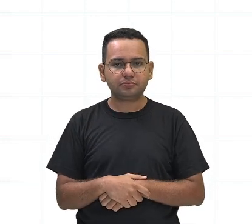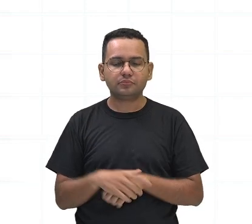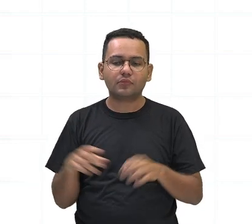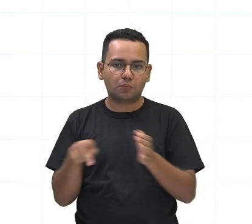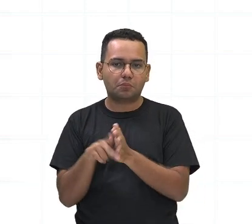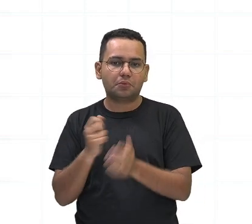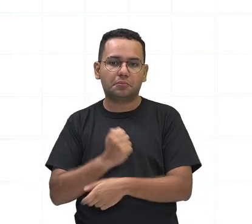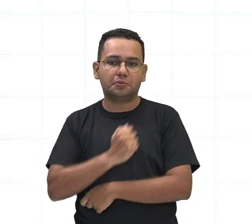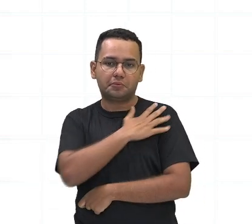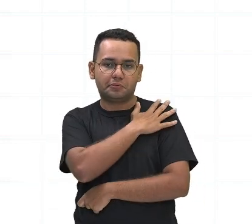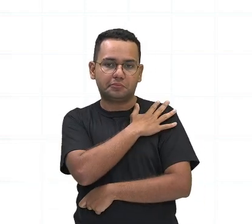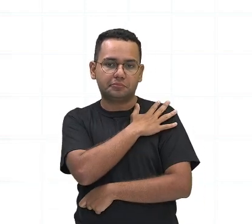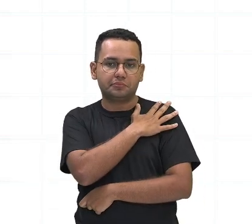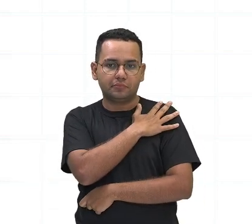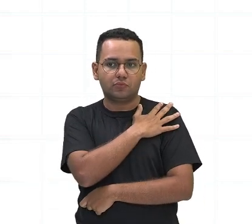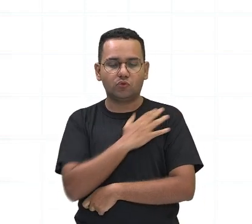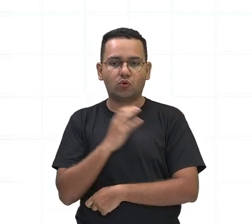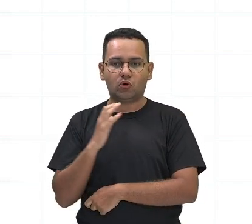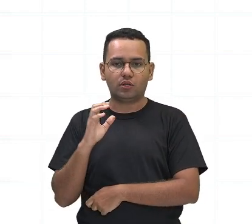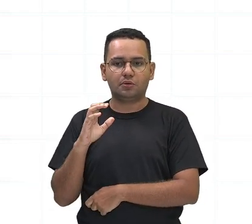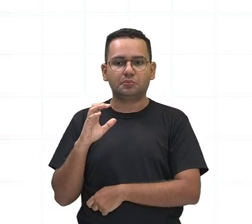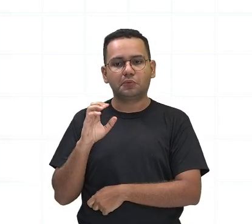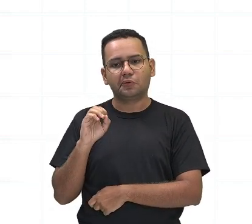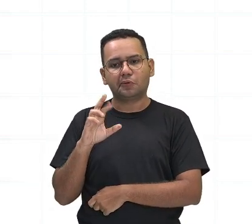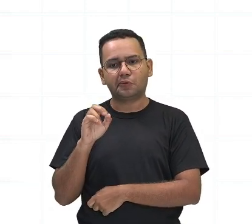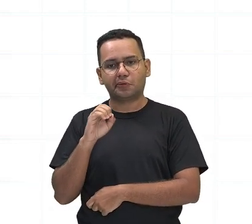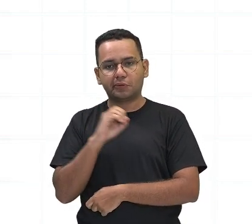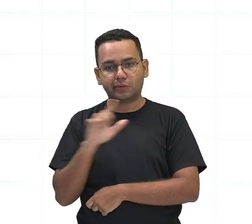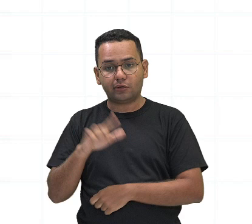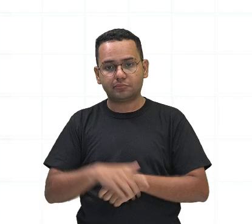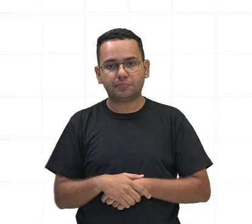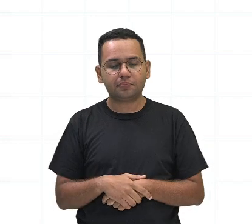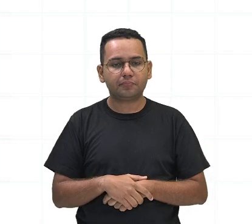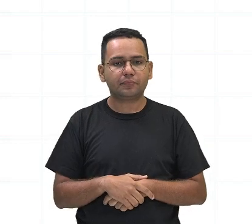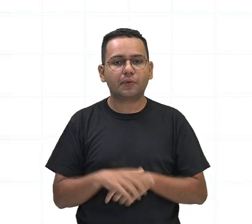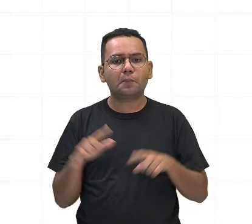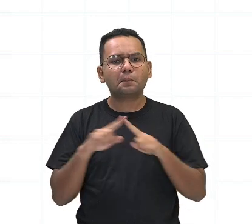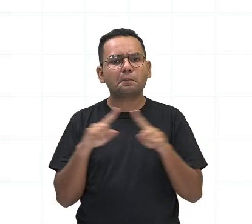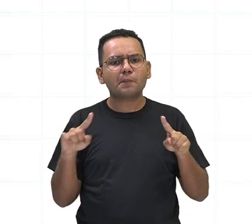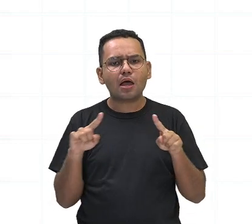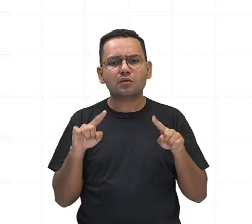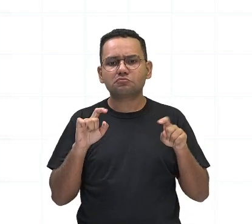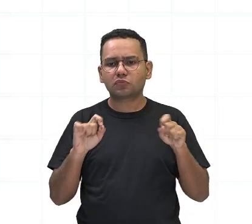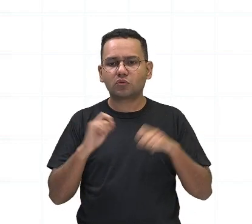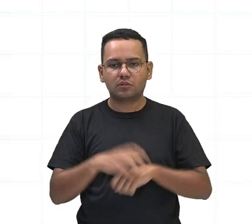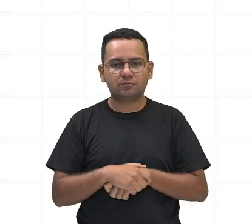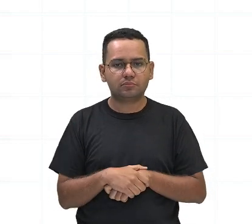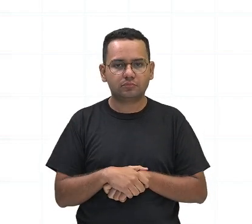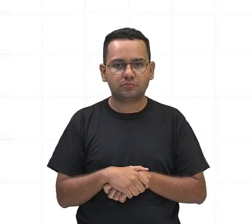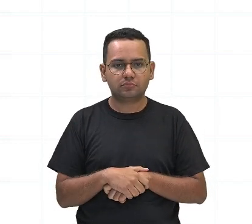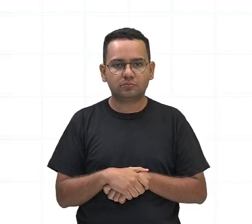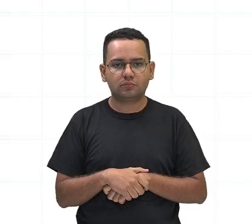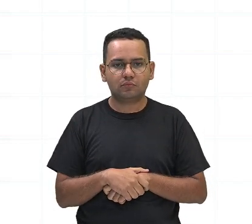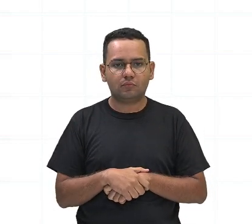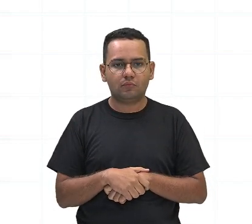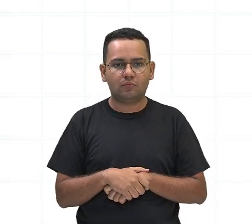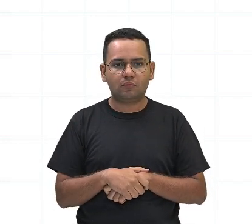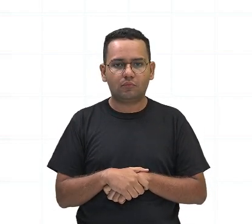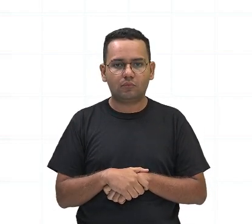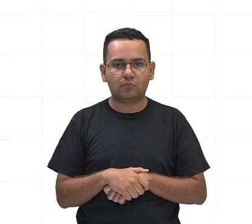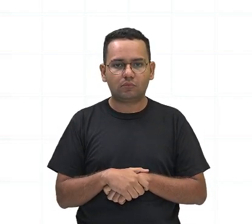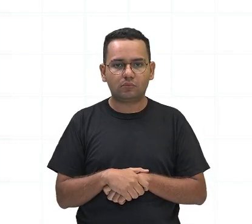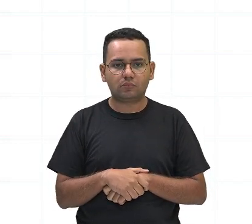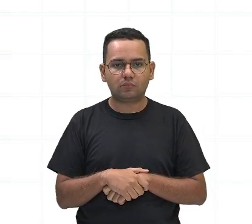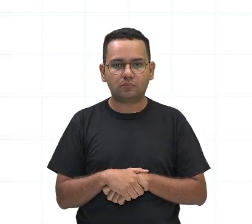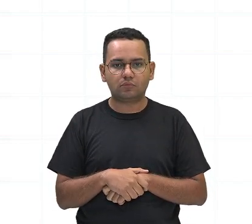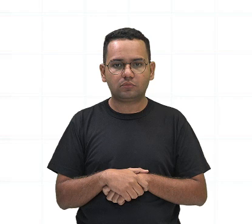coordenador de ensino lá do Colégio da Polícia, eu não tenho aí uma opinião, né, para que eu